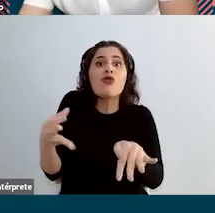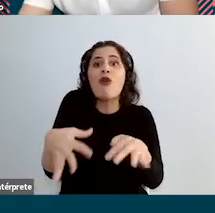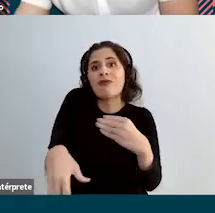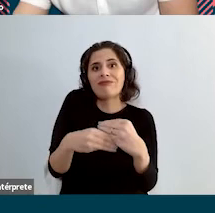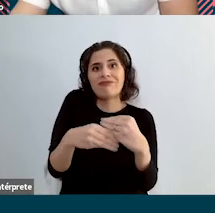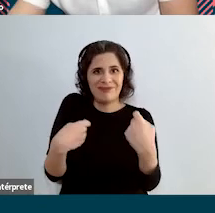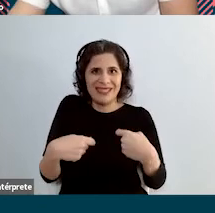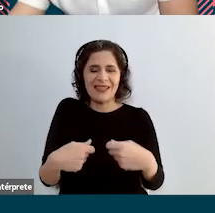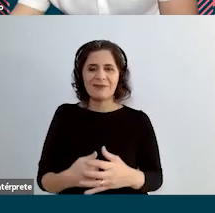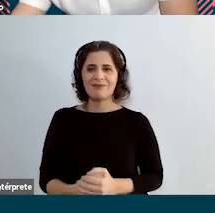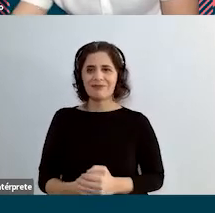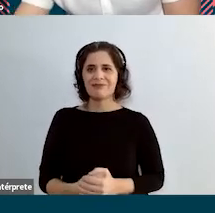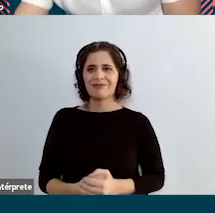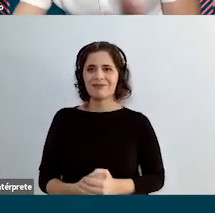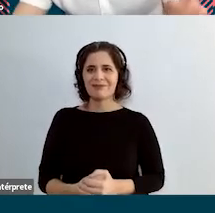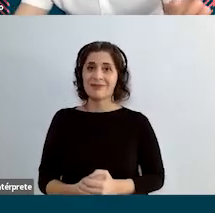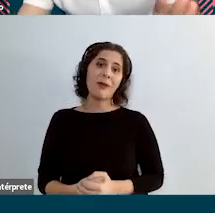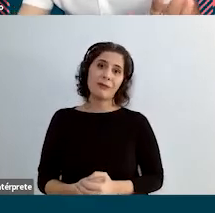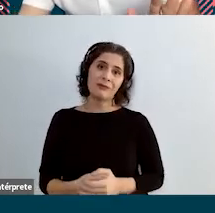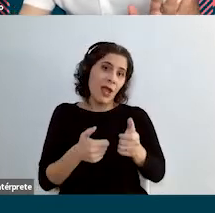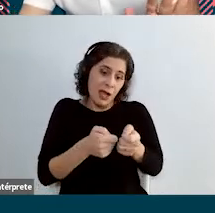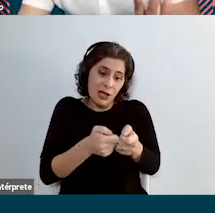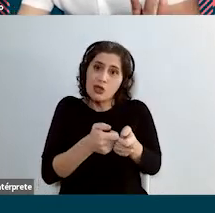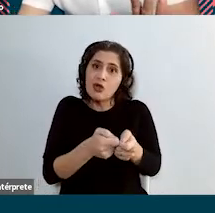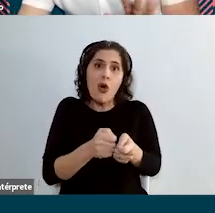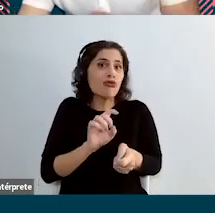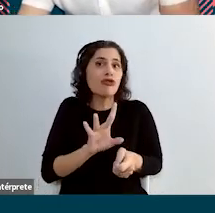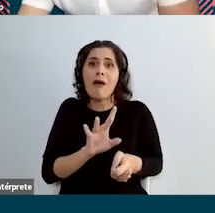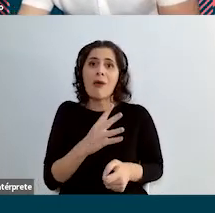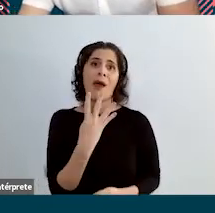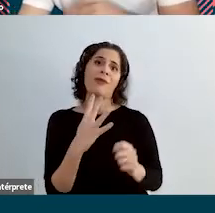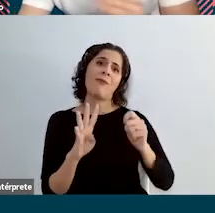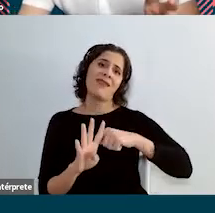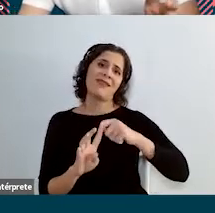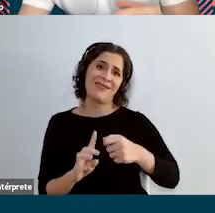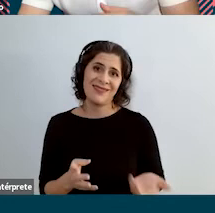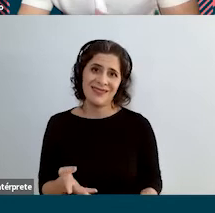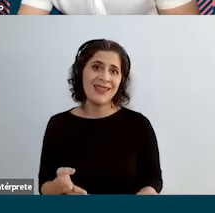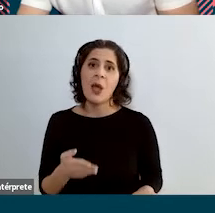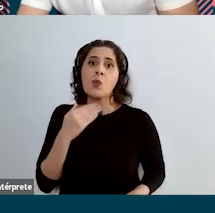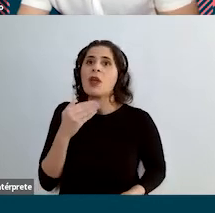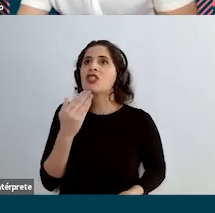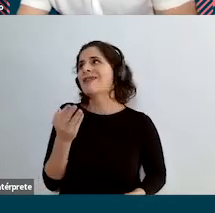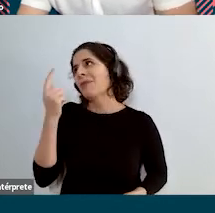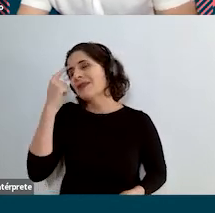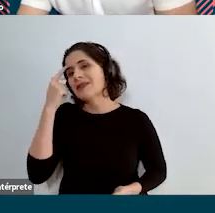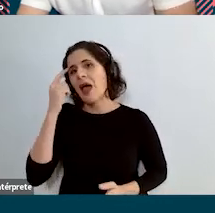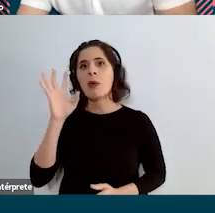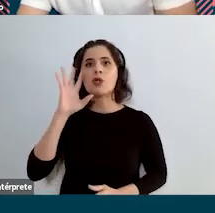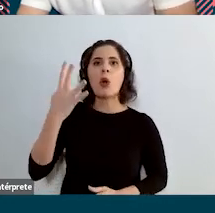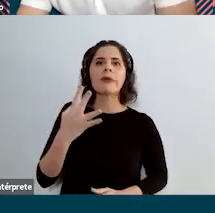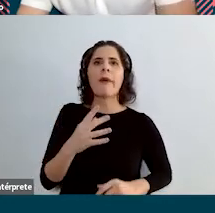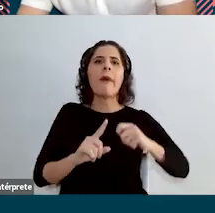né? Afinal, eram só 4 meses. A gente não tinha como ficar... Não adiantava a gente lançar